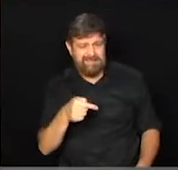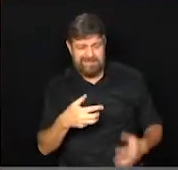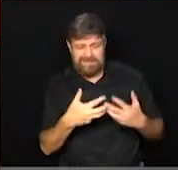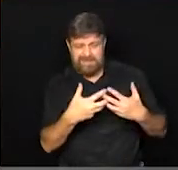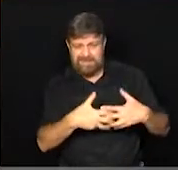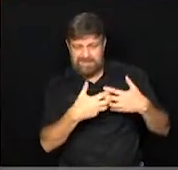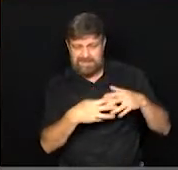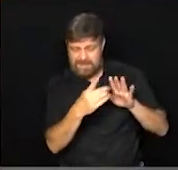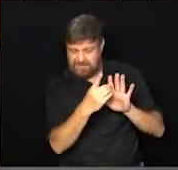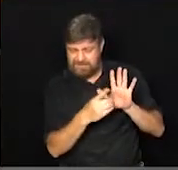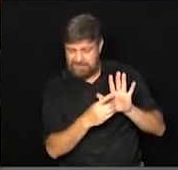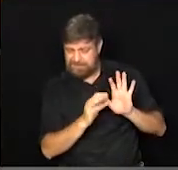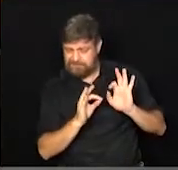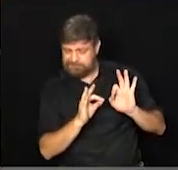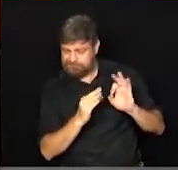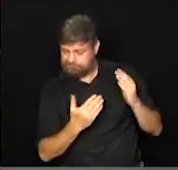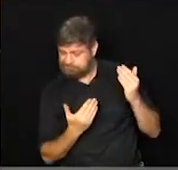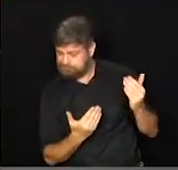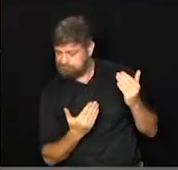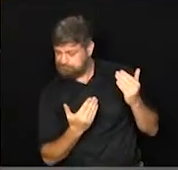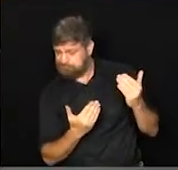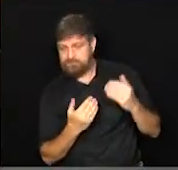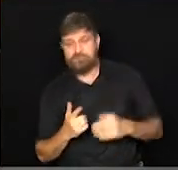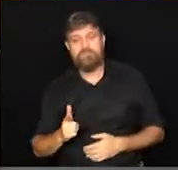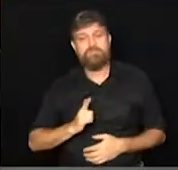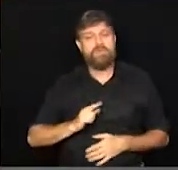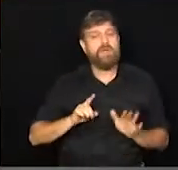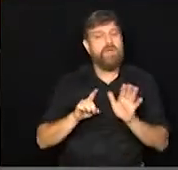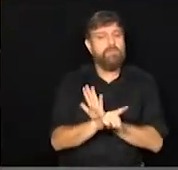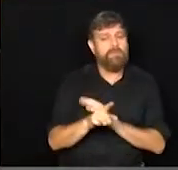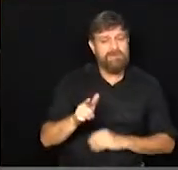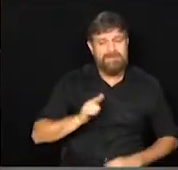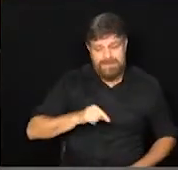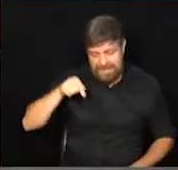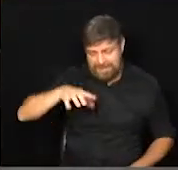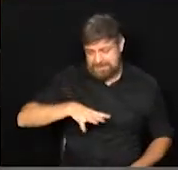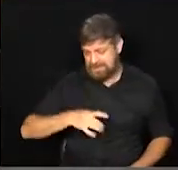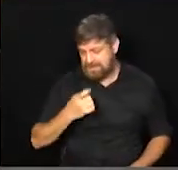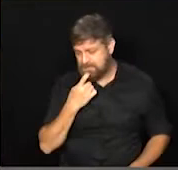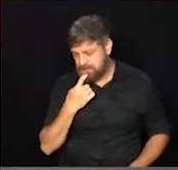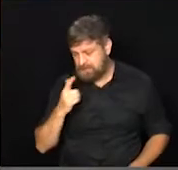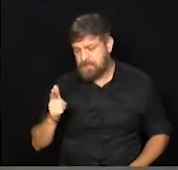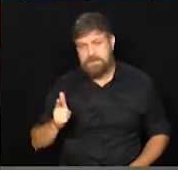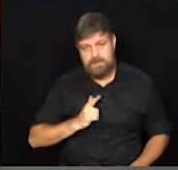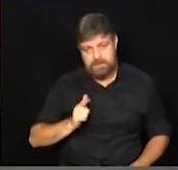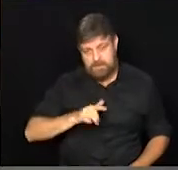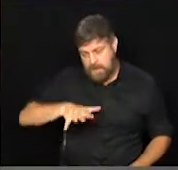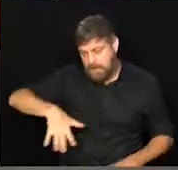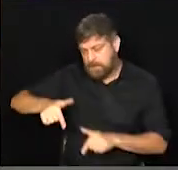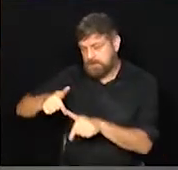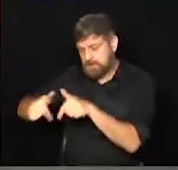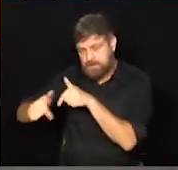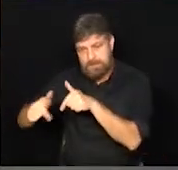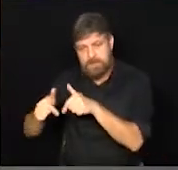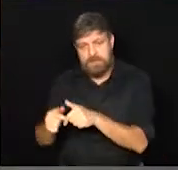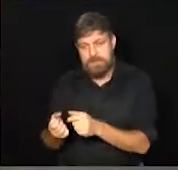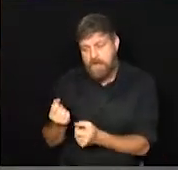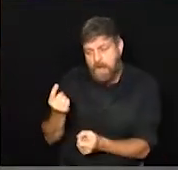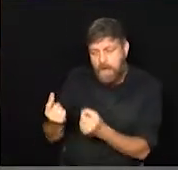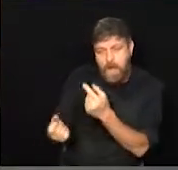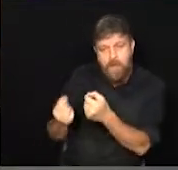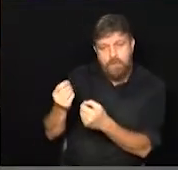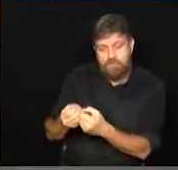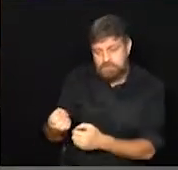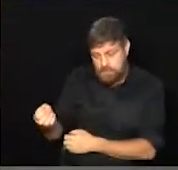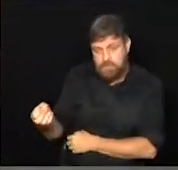que eu acho que é importante considerar. Primeiro, assim, existem serviços na cidade. Existem serviços, alguns muito